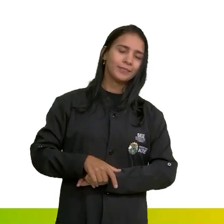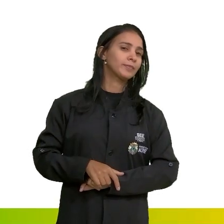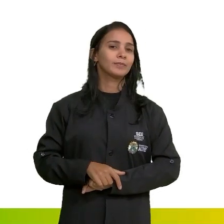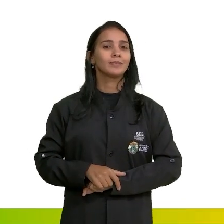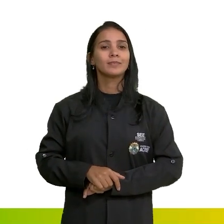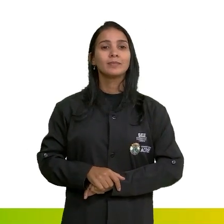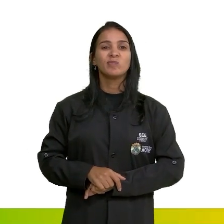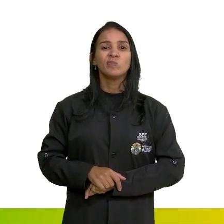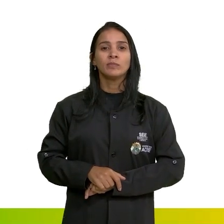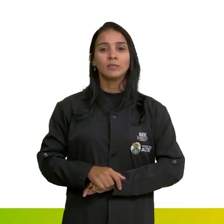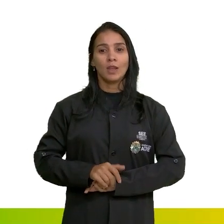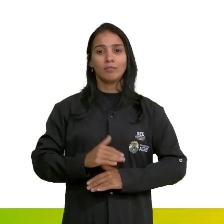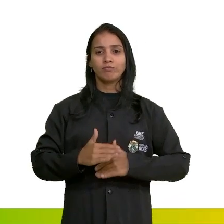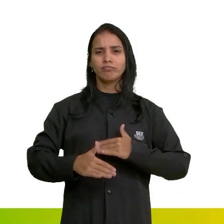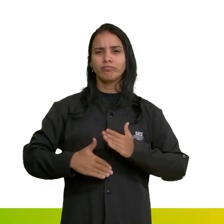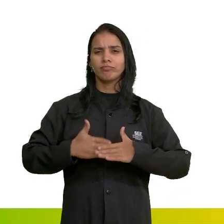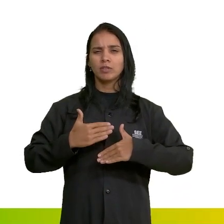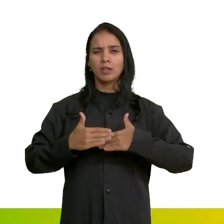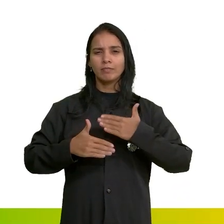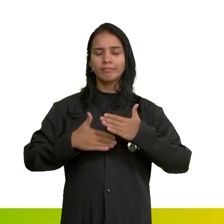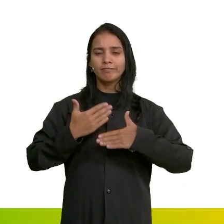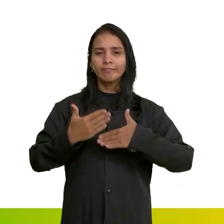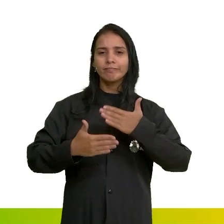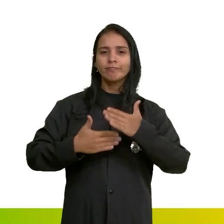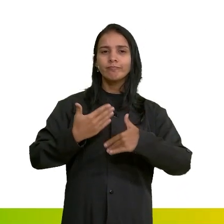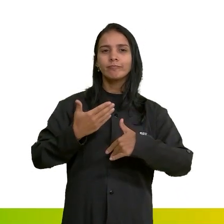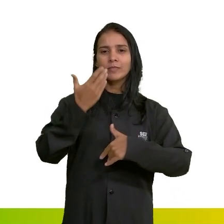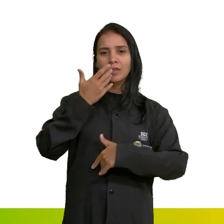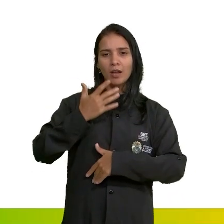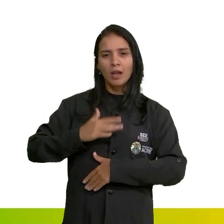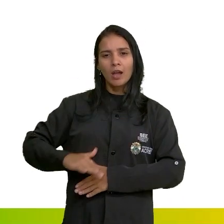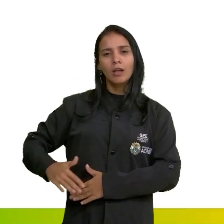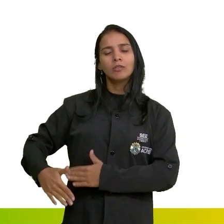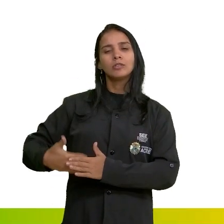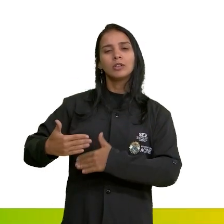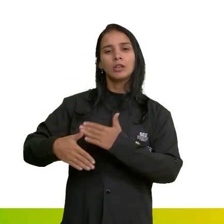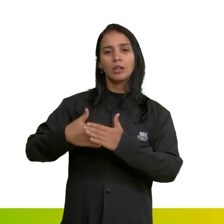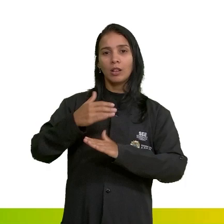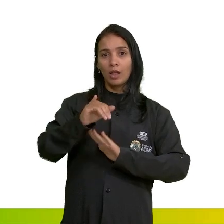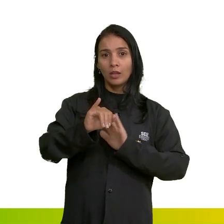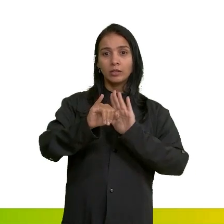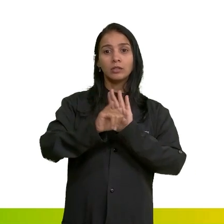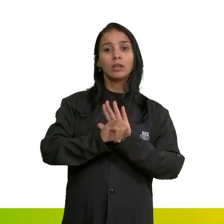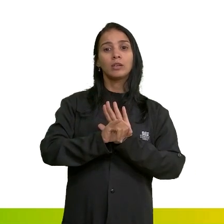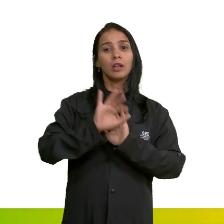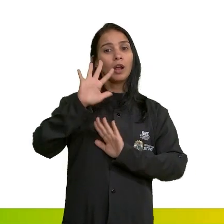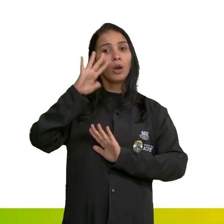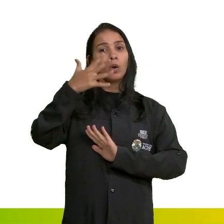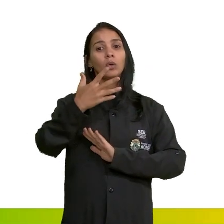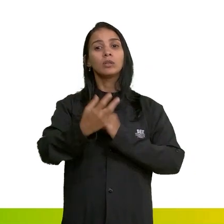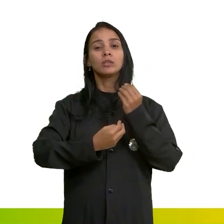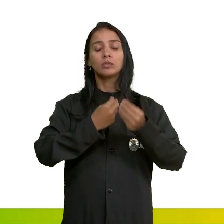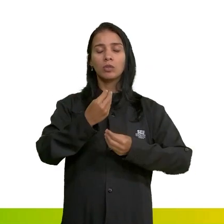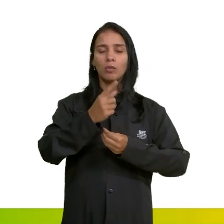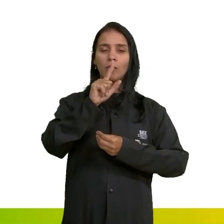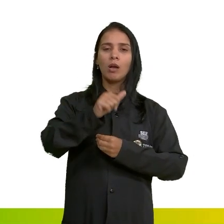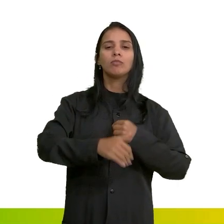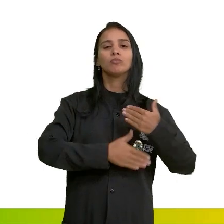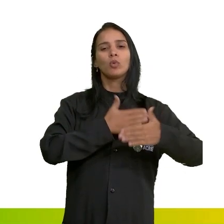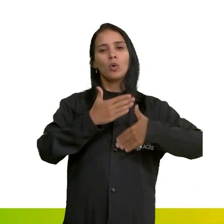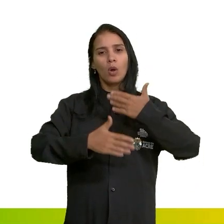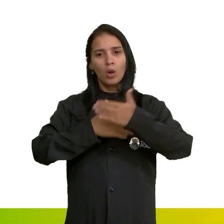da identidade de um indivíduo ocorre por meio de processos sociais, culturais e